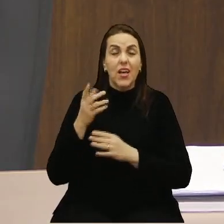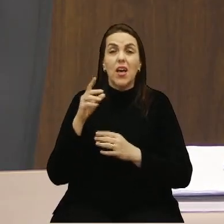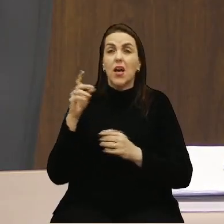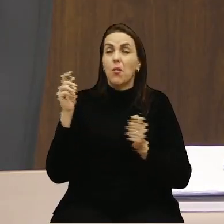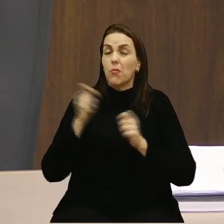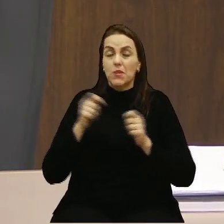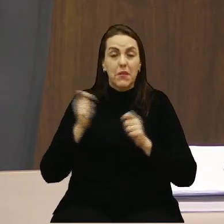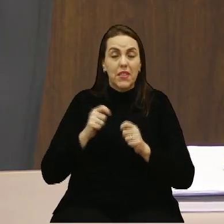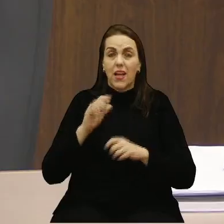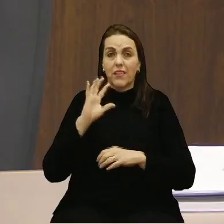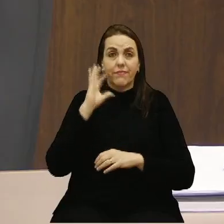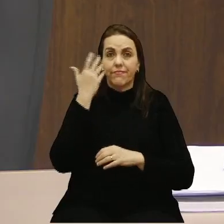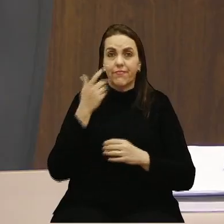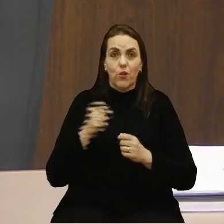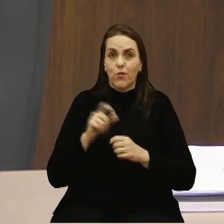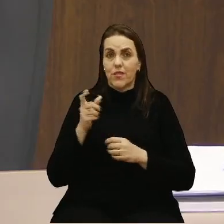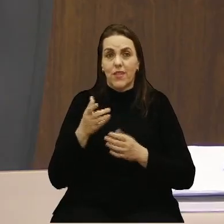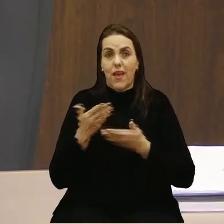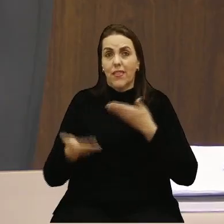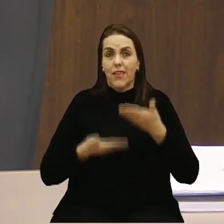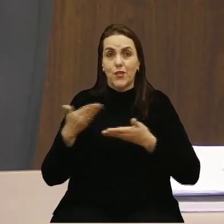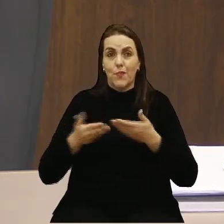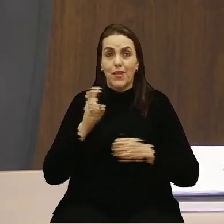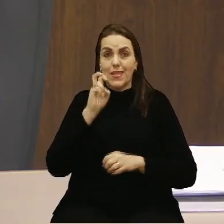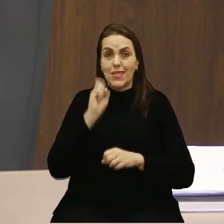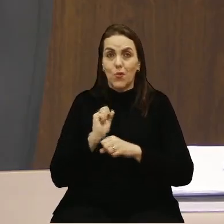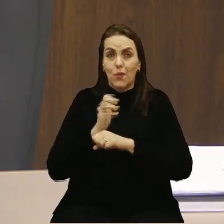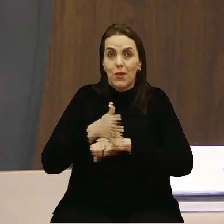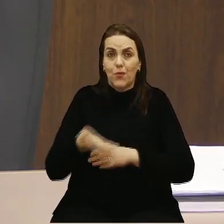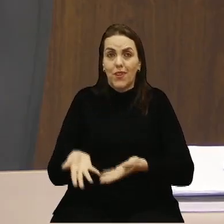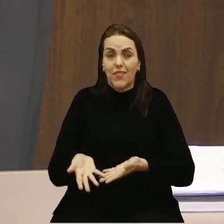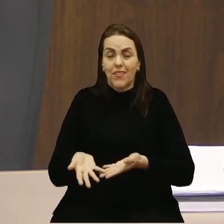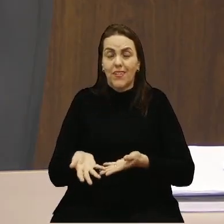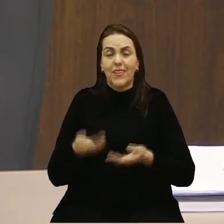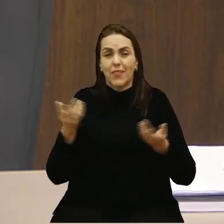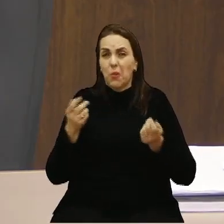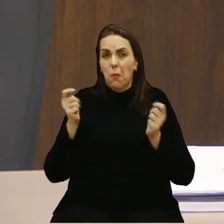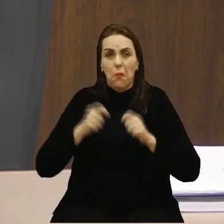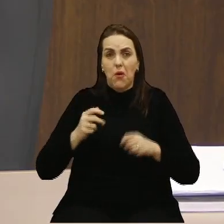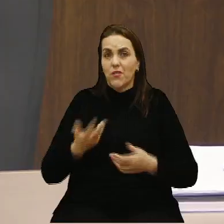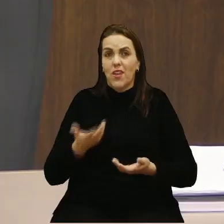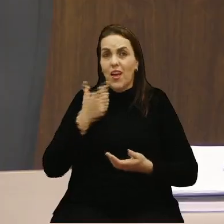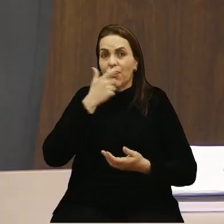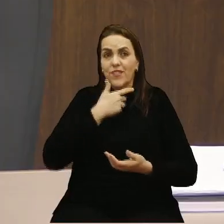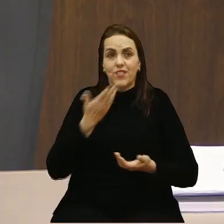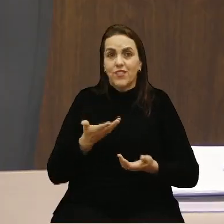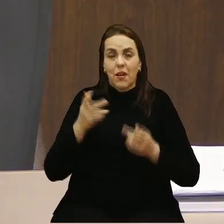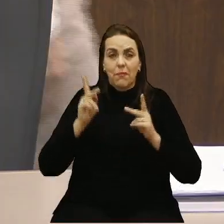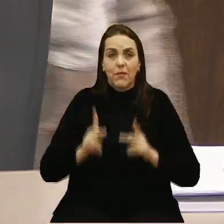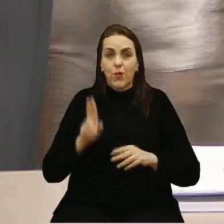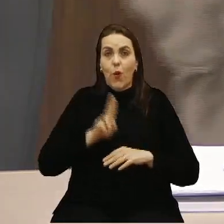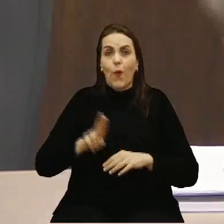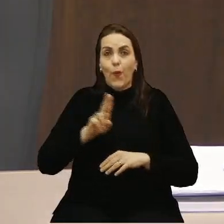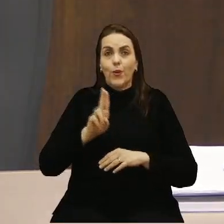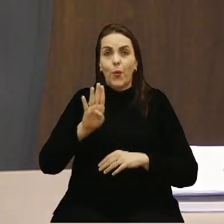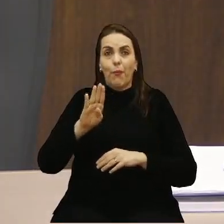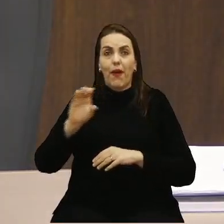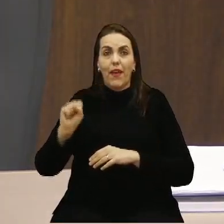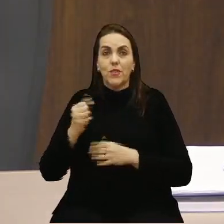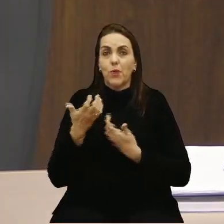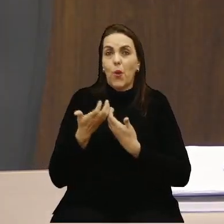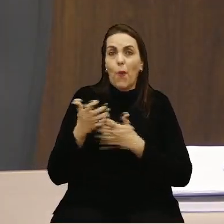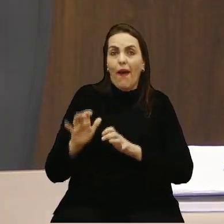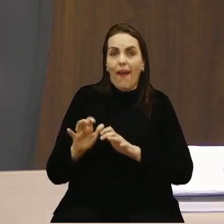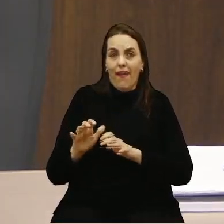ficha mesmo indo às 5 horas da manhã. Então, a gente não pode achar que as pessoas não utilizam a UBS porque não querem. A gente tem que ter a